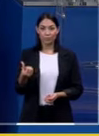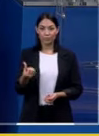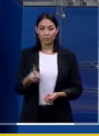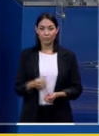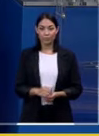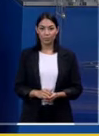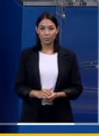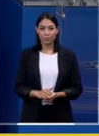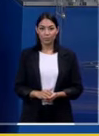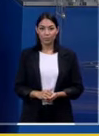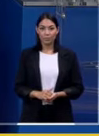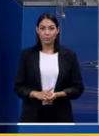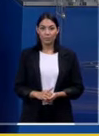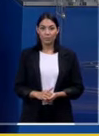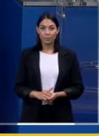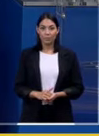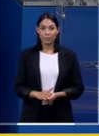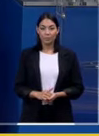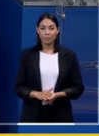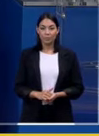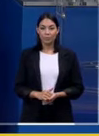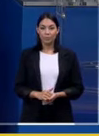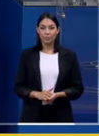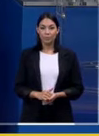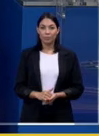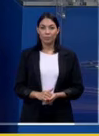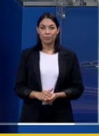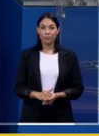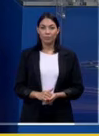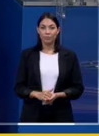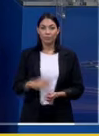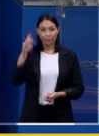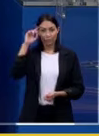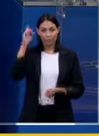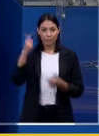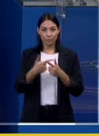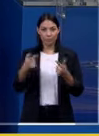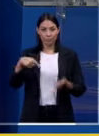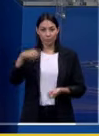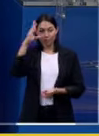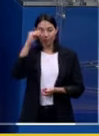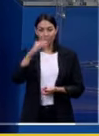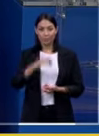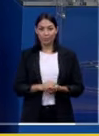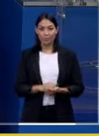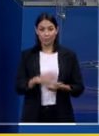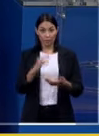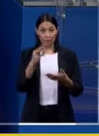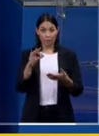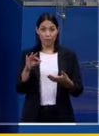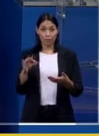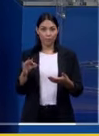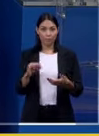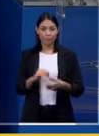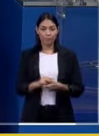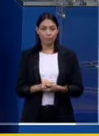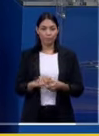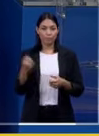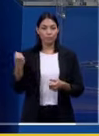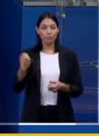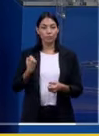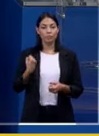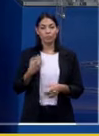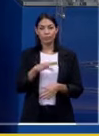Bola rosa número 16, sétimo número sorteado na dia de sorte desta noite. Vamos agora à confirmação dos